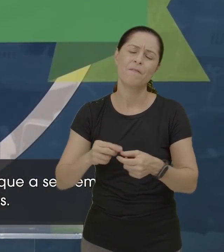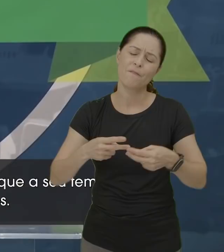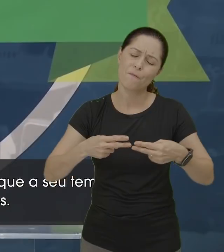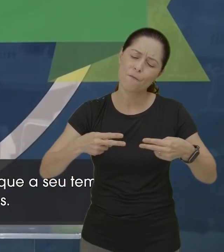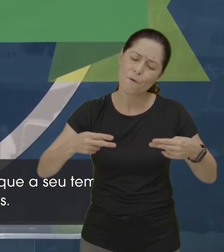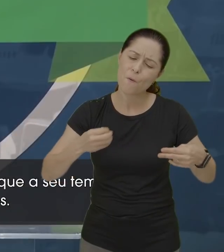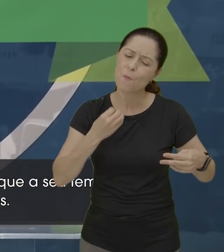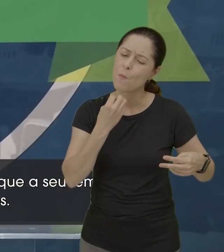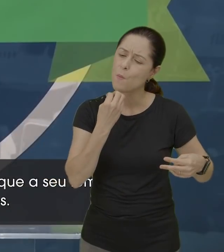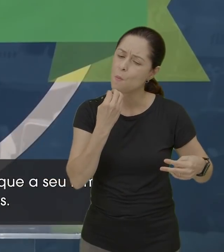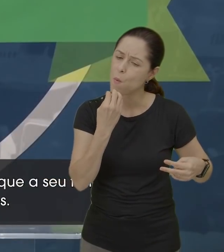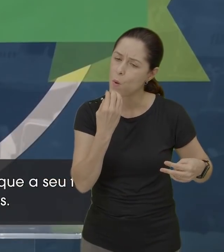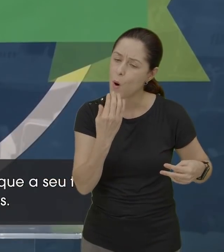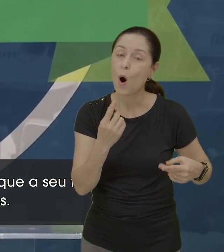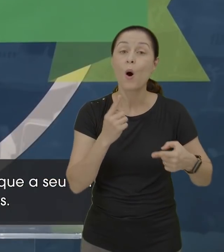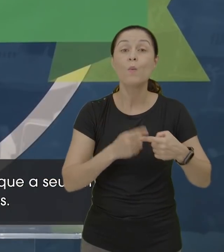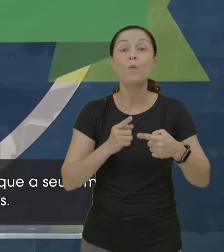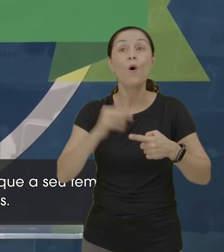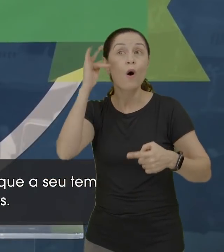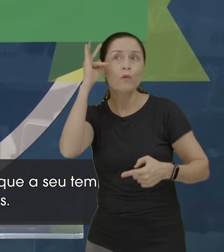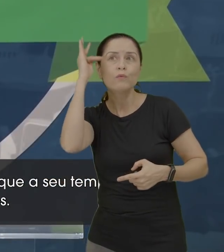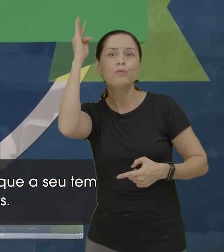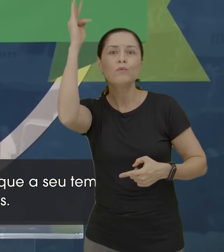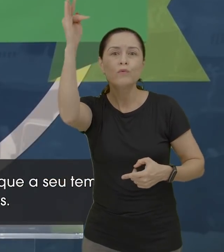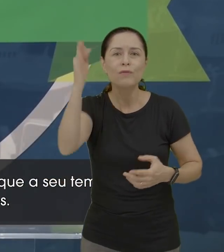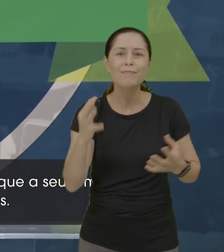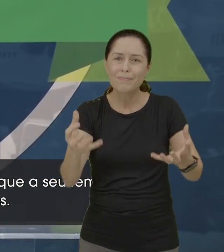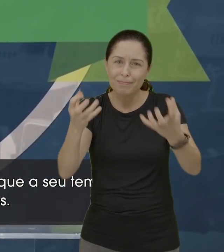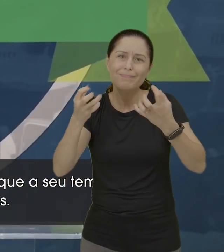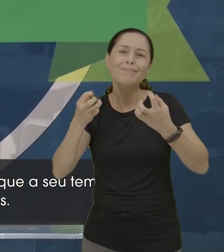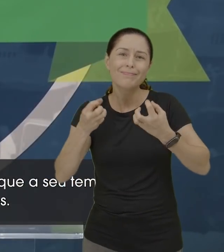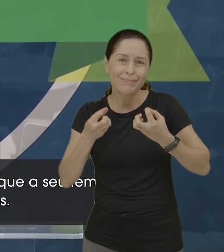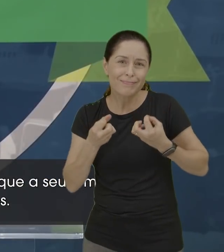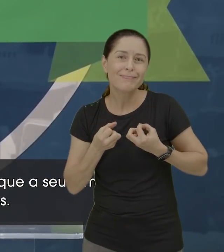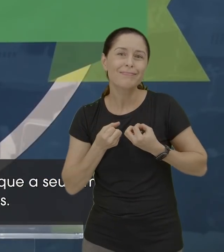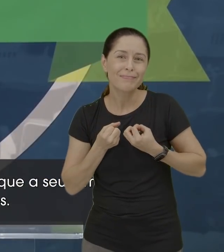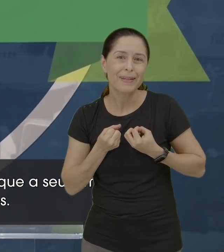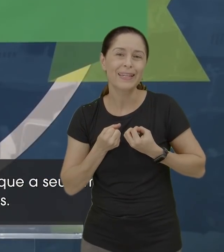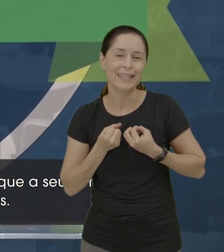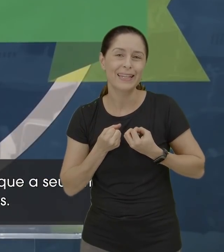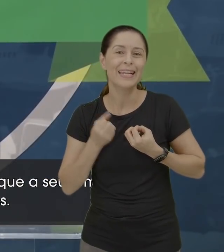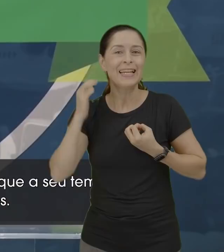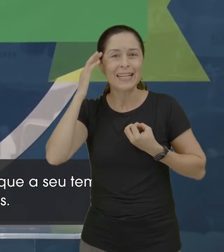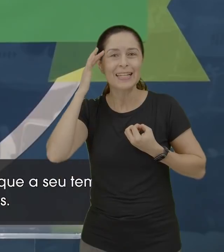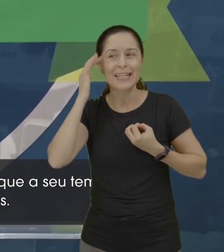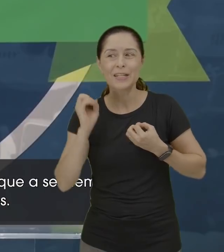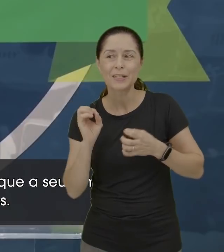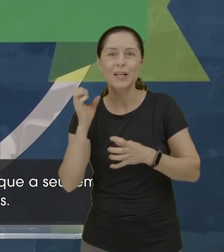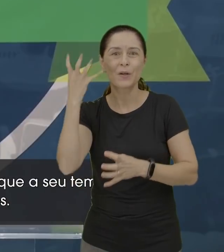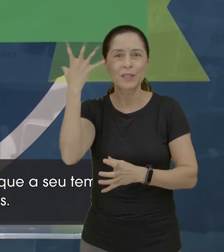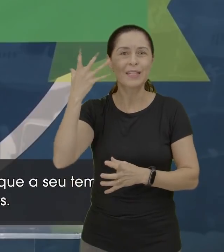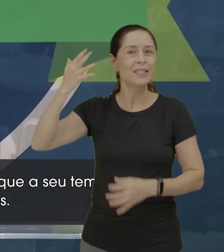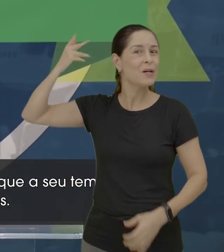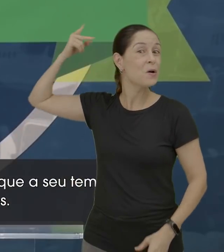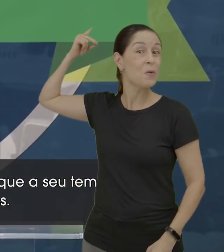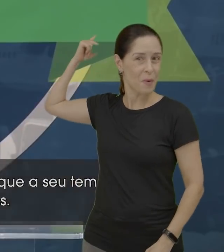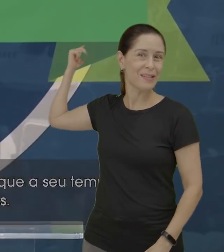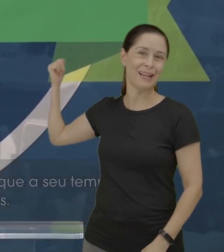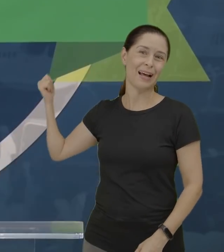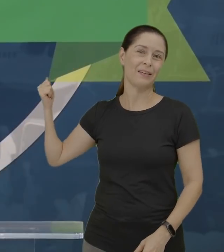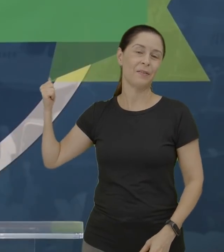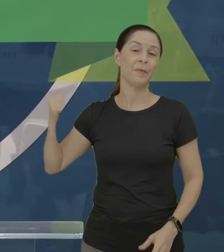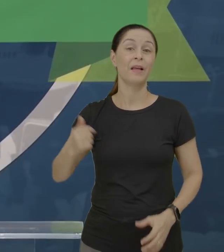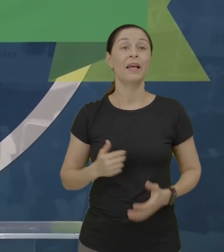tempo ceifaremos, se não desfalecermos. fazer o bem às vezes cansa, sabia?